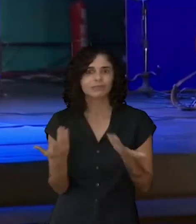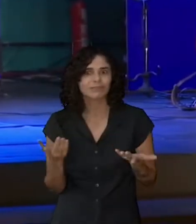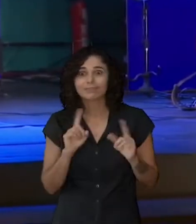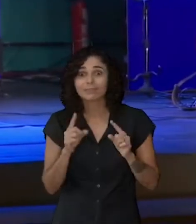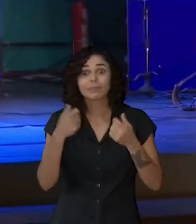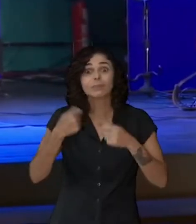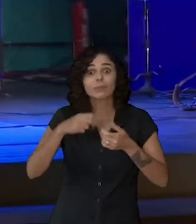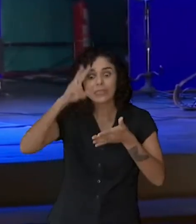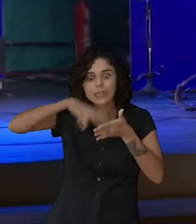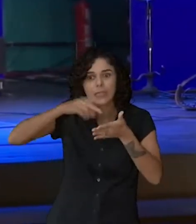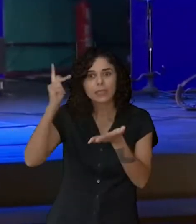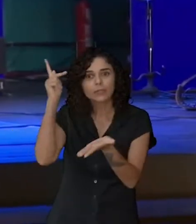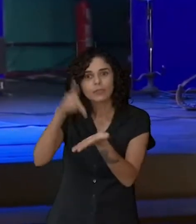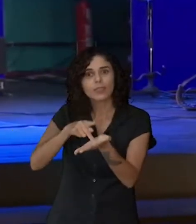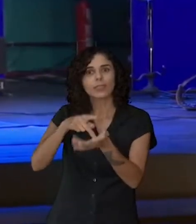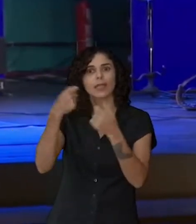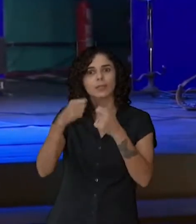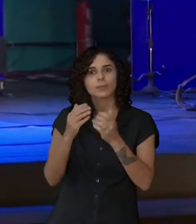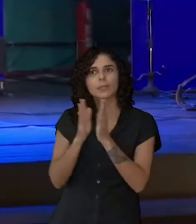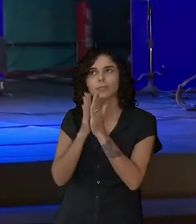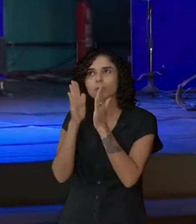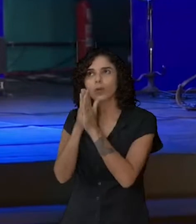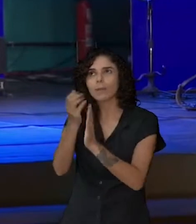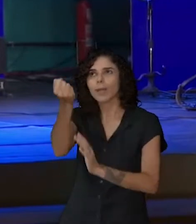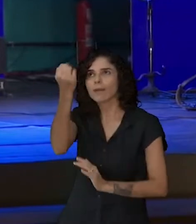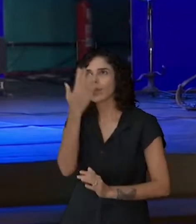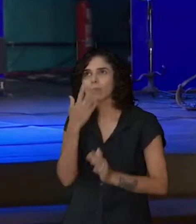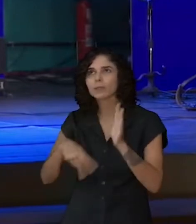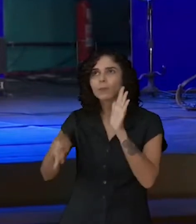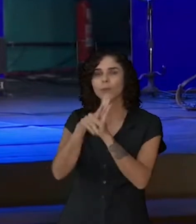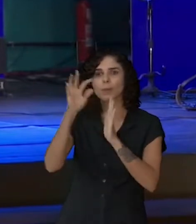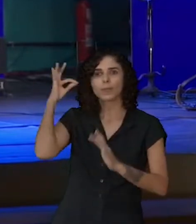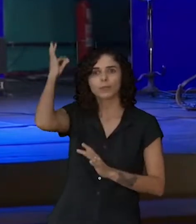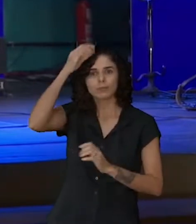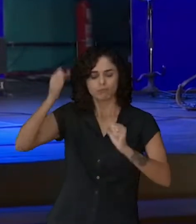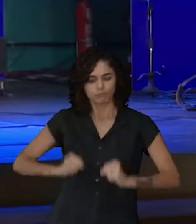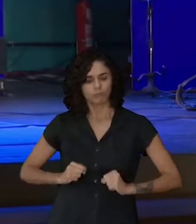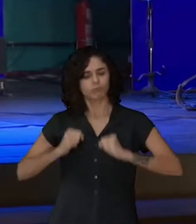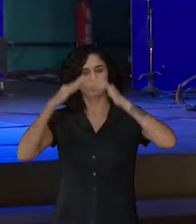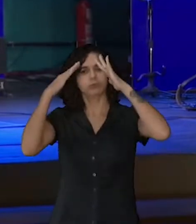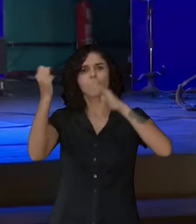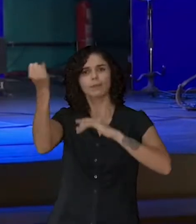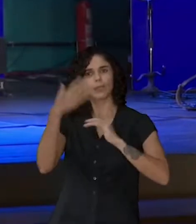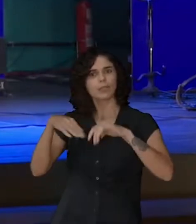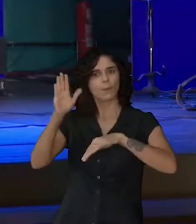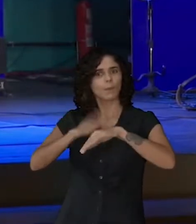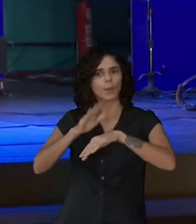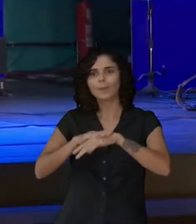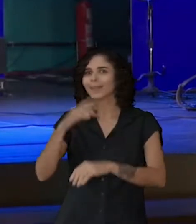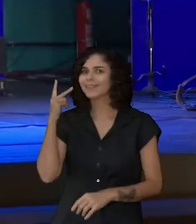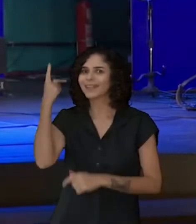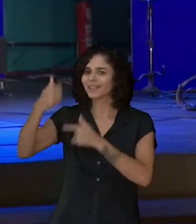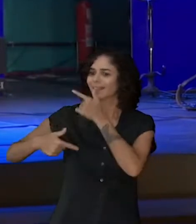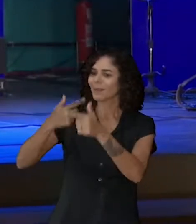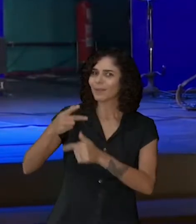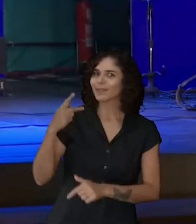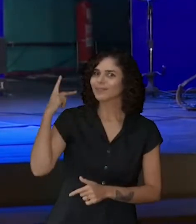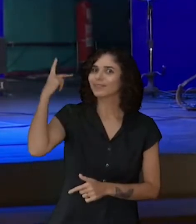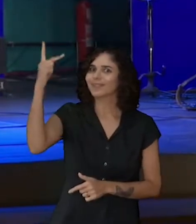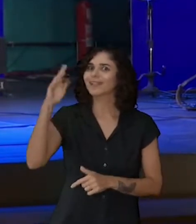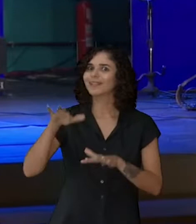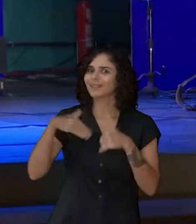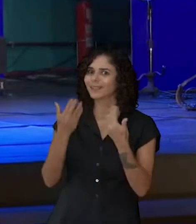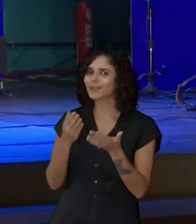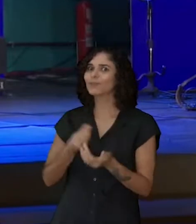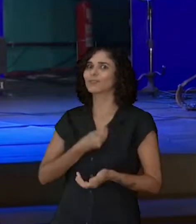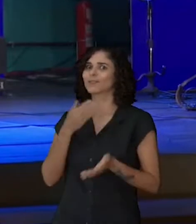do Espírito. Você precisa ser cheio da revelação dEle, para que você possa viver corretamente.